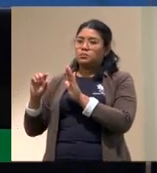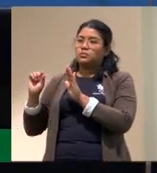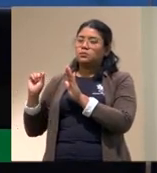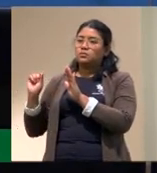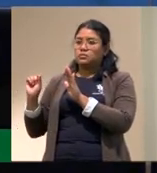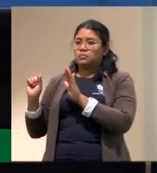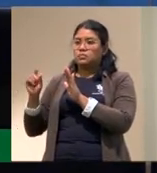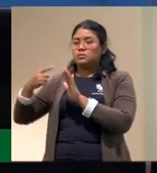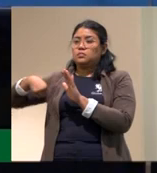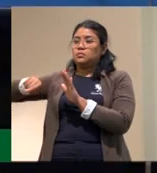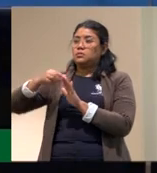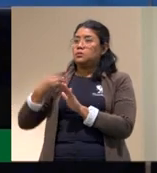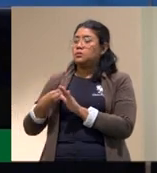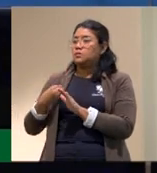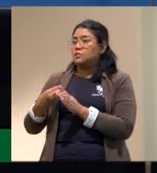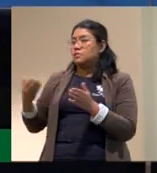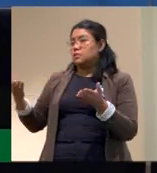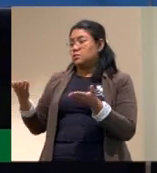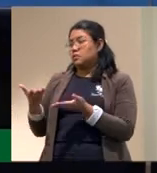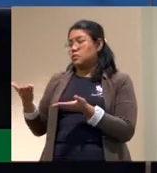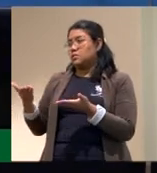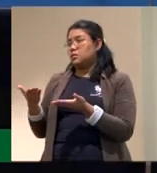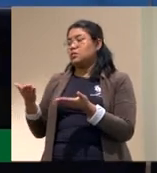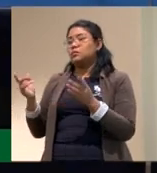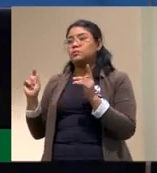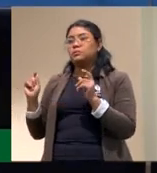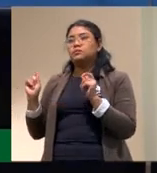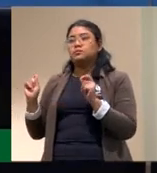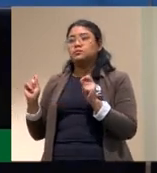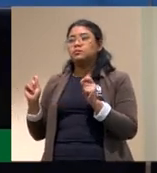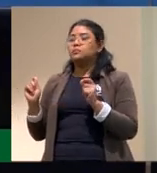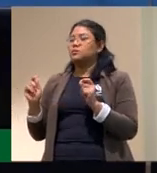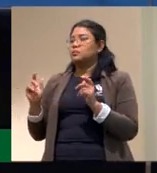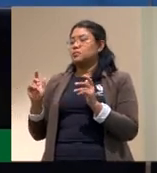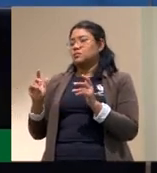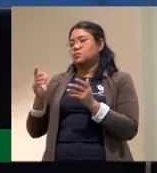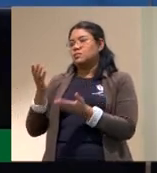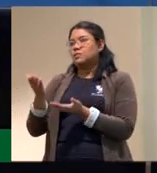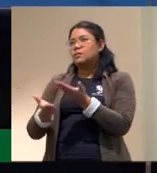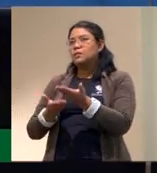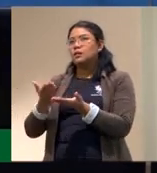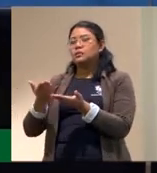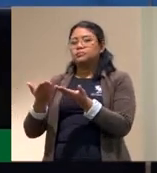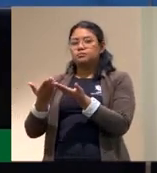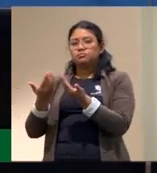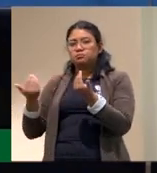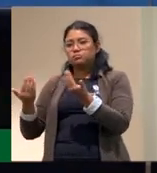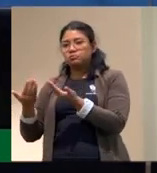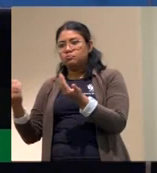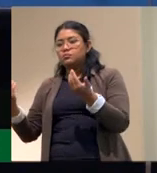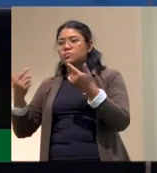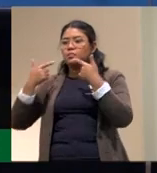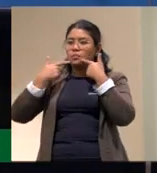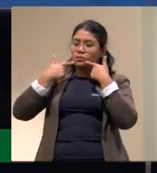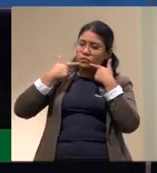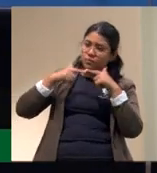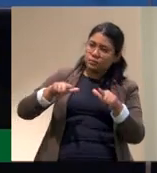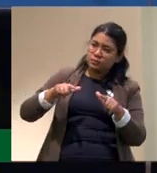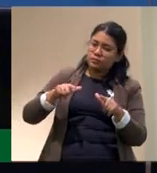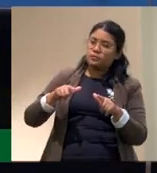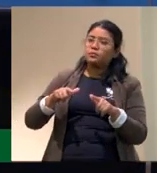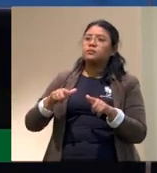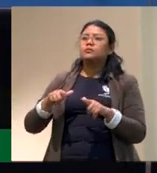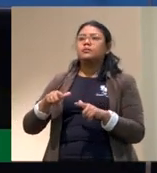nos encontramos, né. Ele vai tratar de forma separada, no âmbito das linguagens, linguagem